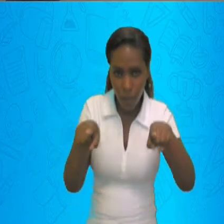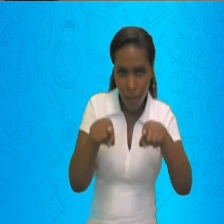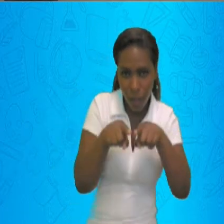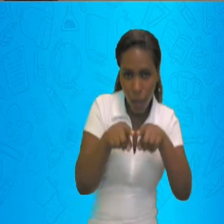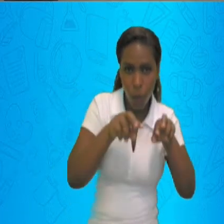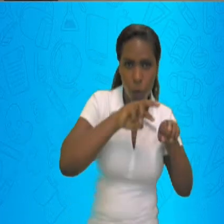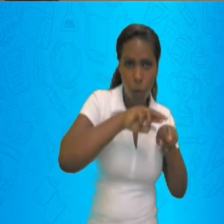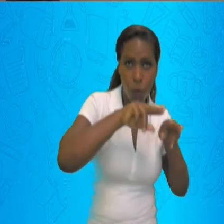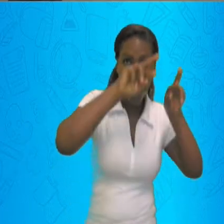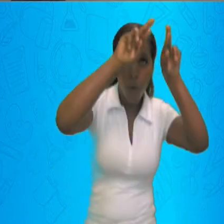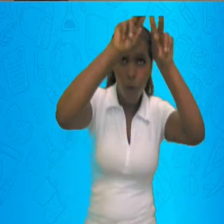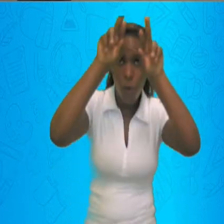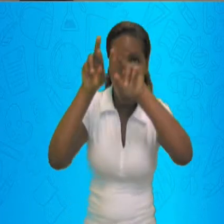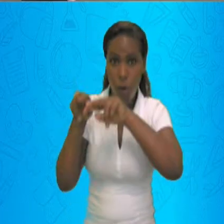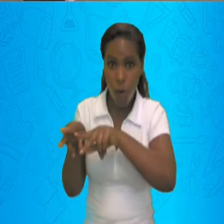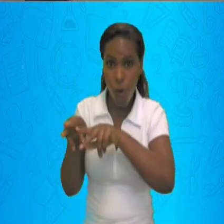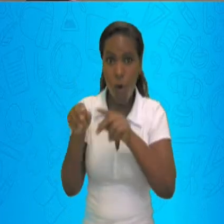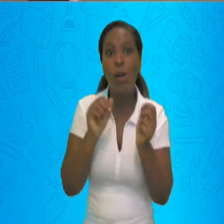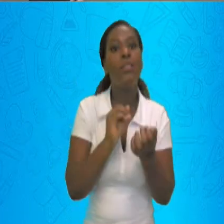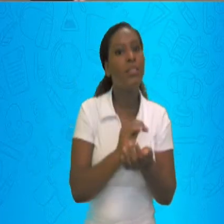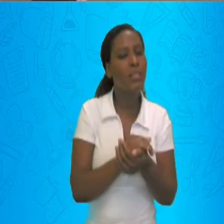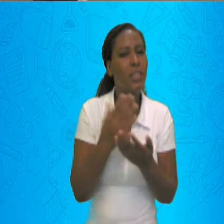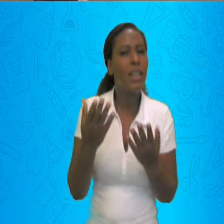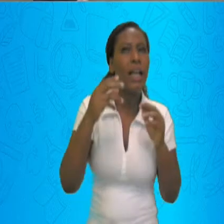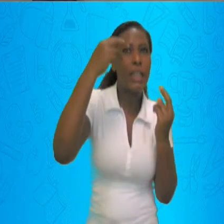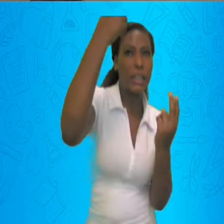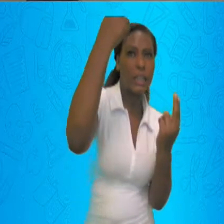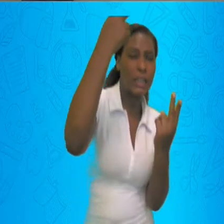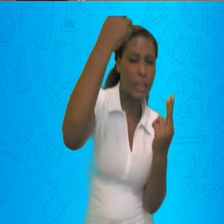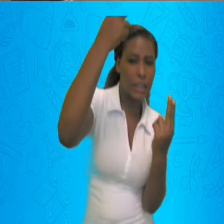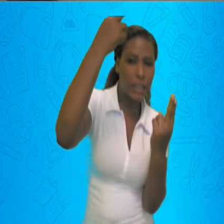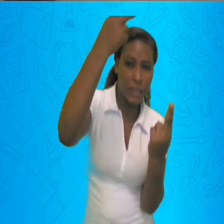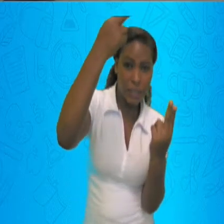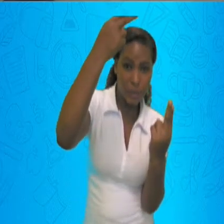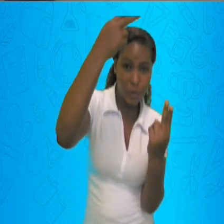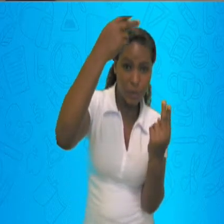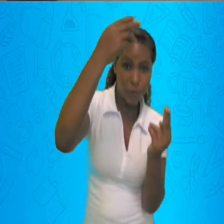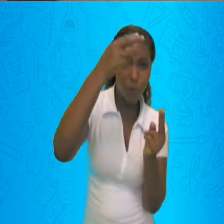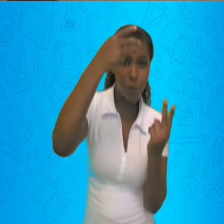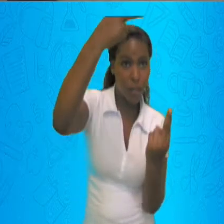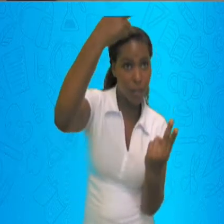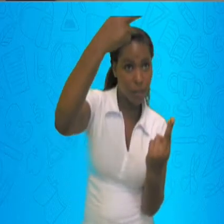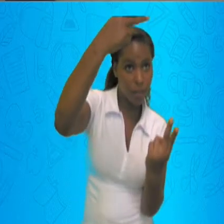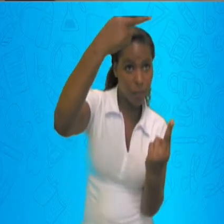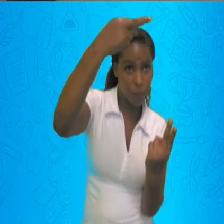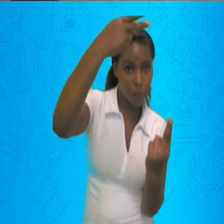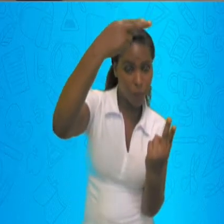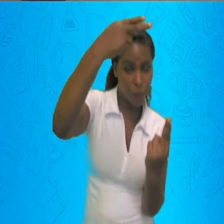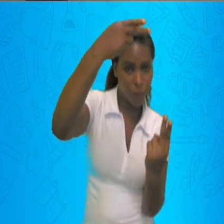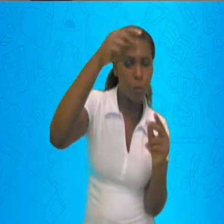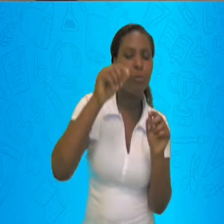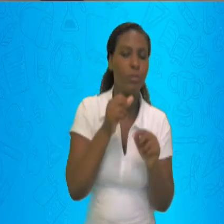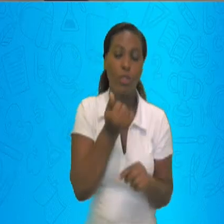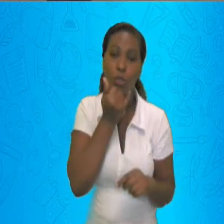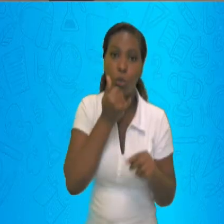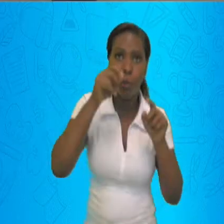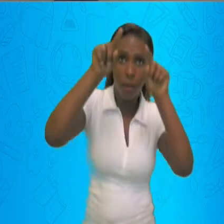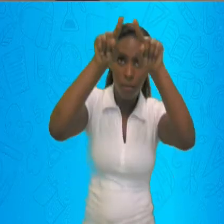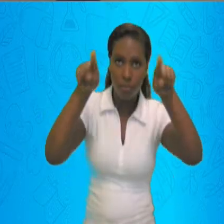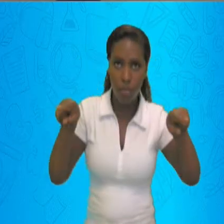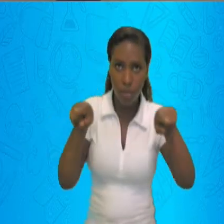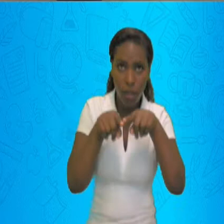é o triângulo que tem dois lados congruentes, tem dois lados iguais. Então, veja, eu